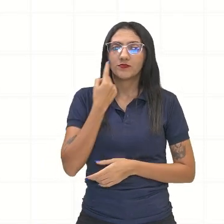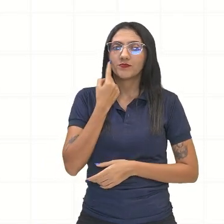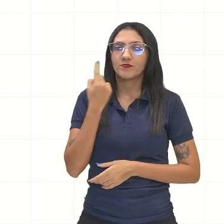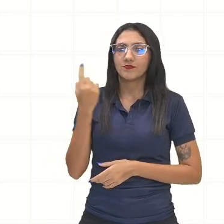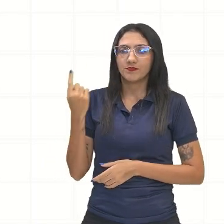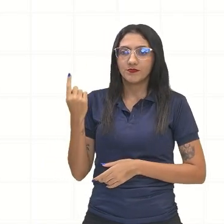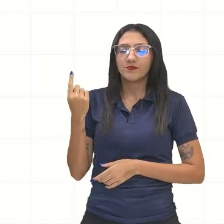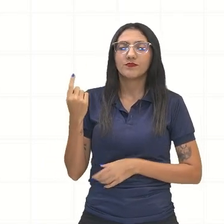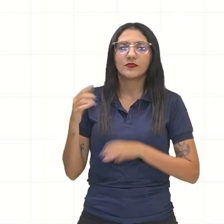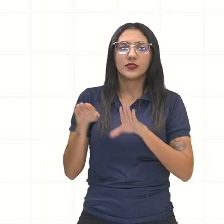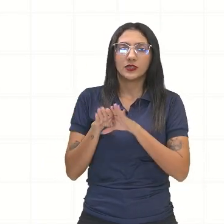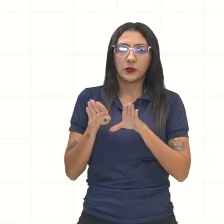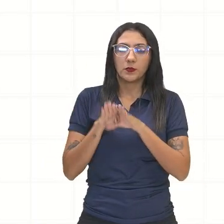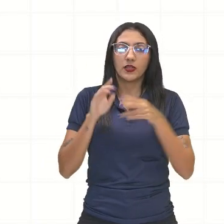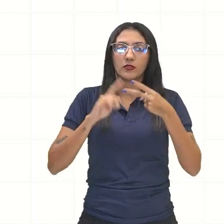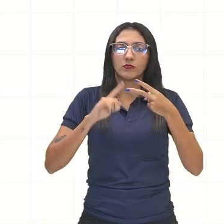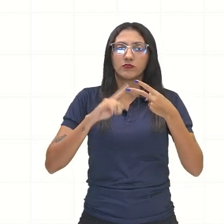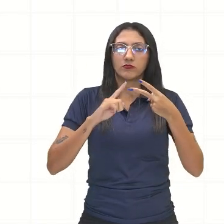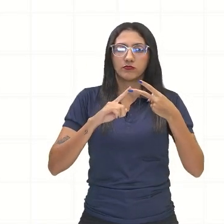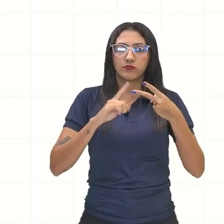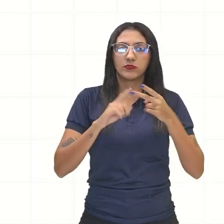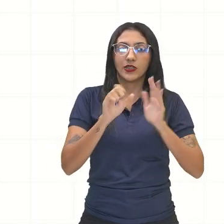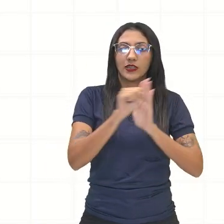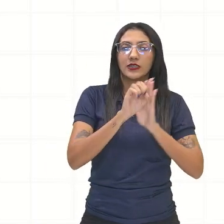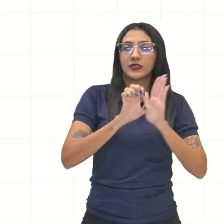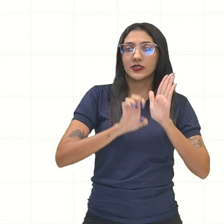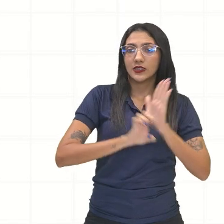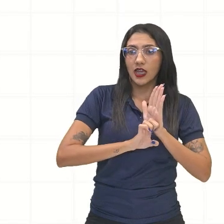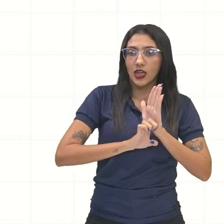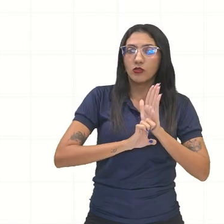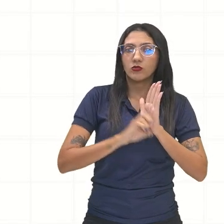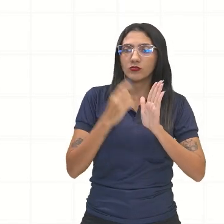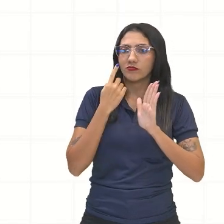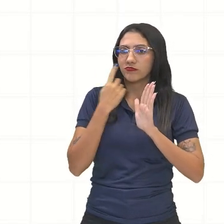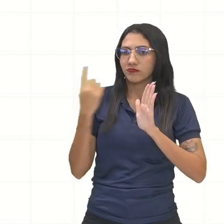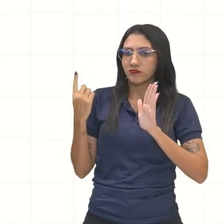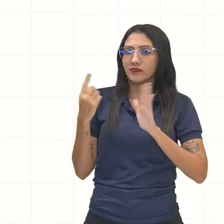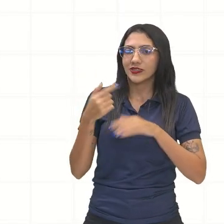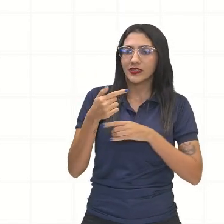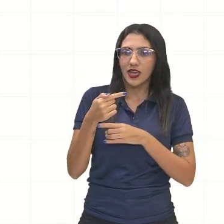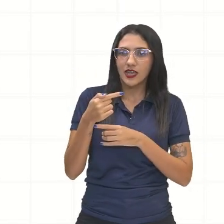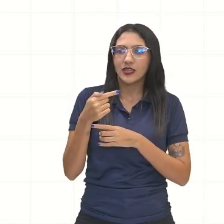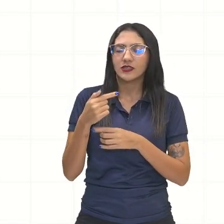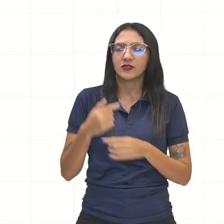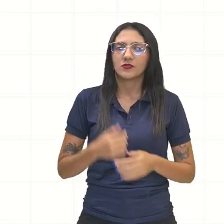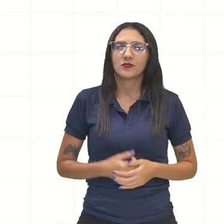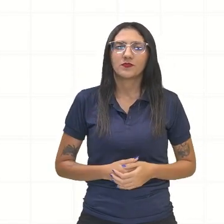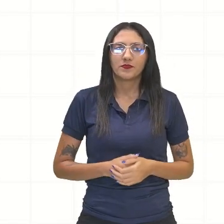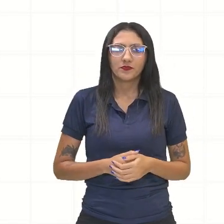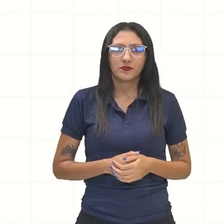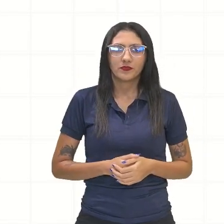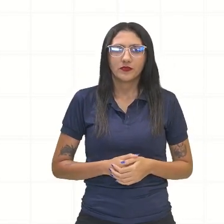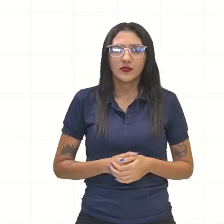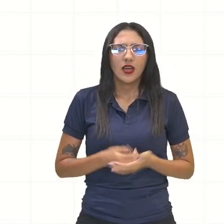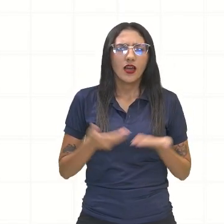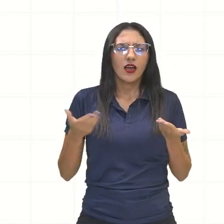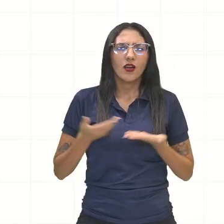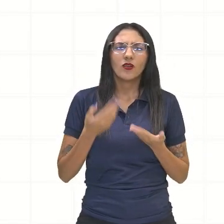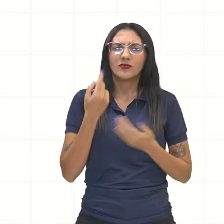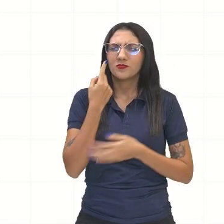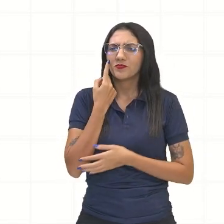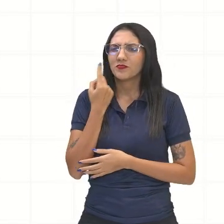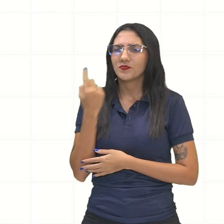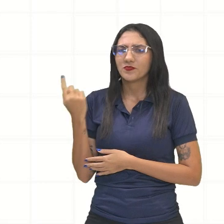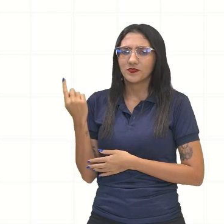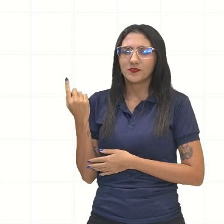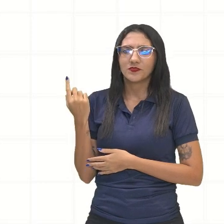o século é o que está na frente, então, século 7. Tá? Ah, professora, mas agora terminou em